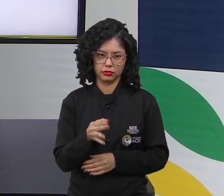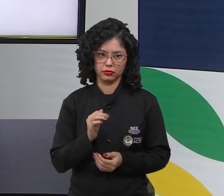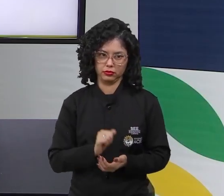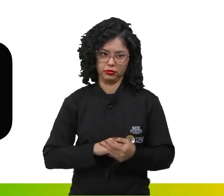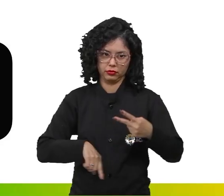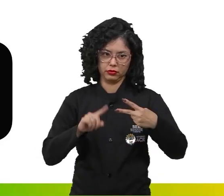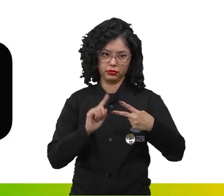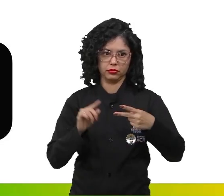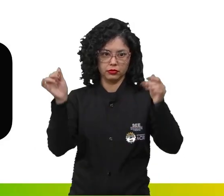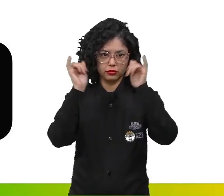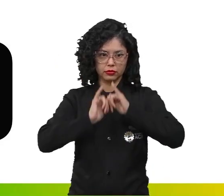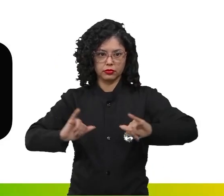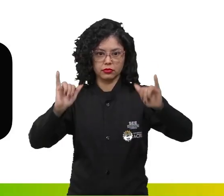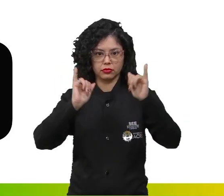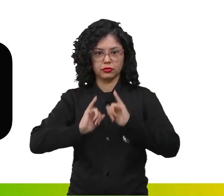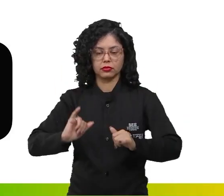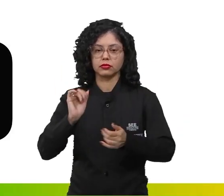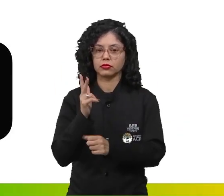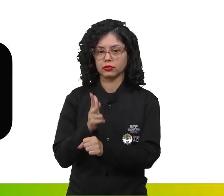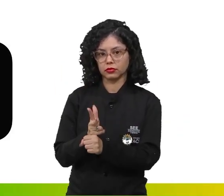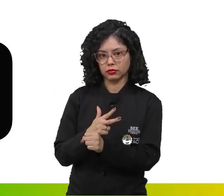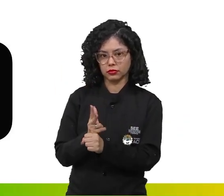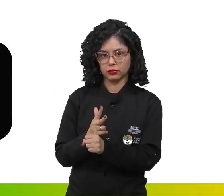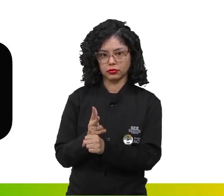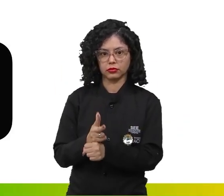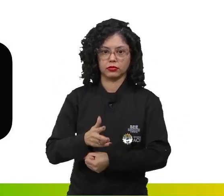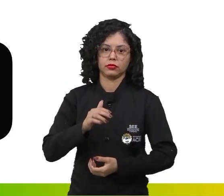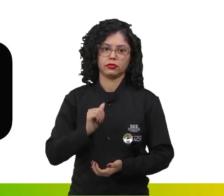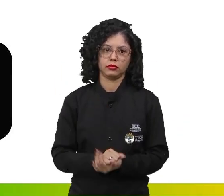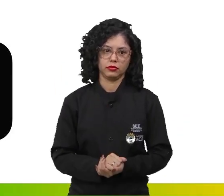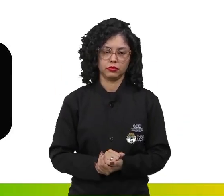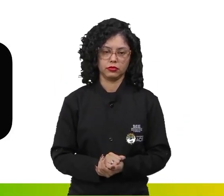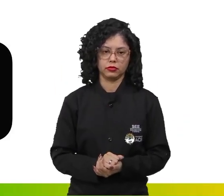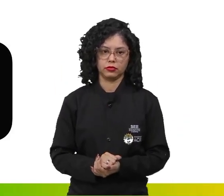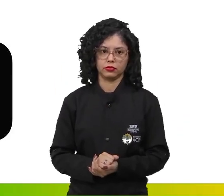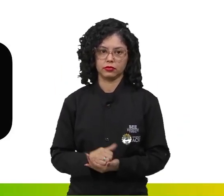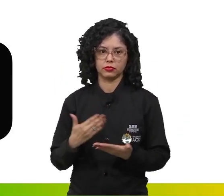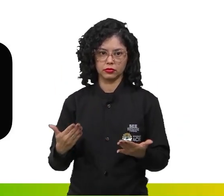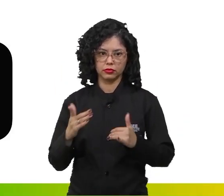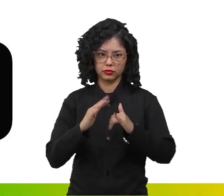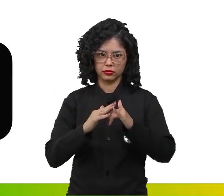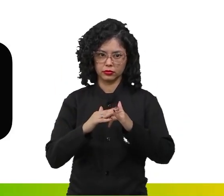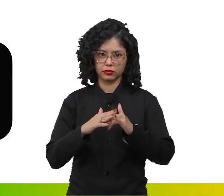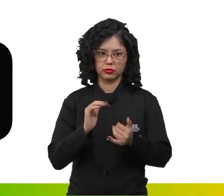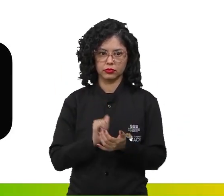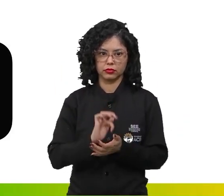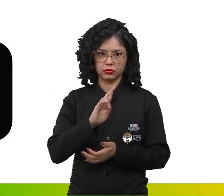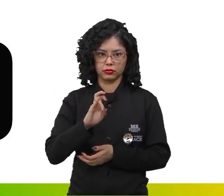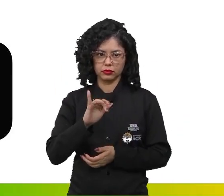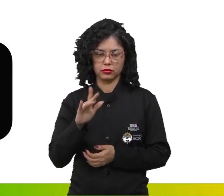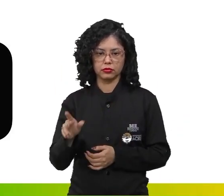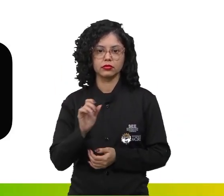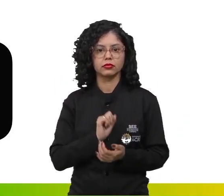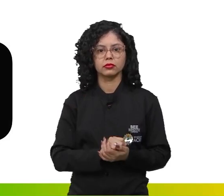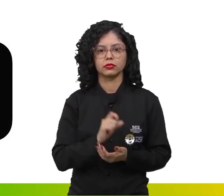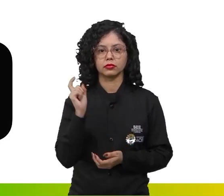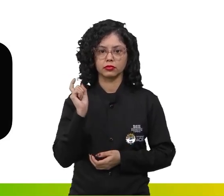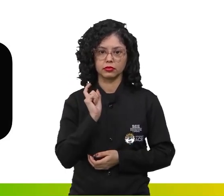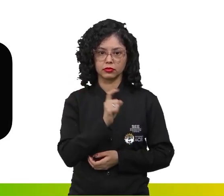A segunda forma aí são os anúncios em vídeos. Aí vem o YouTube, Reels e